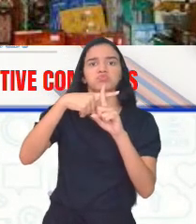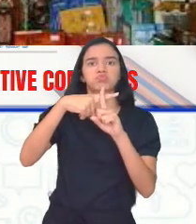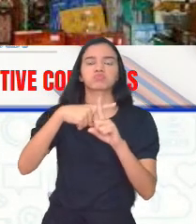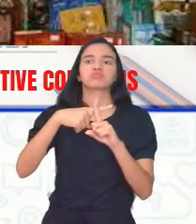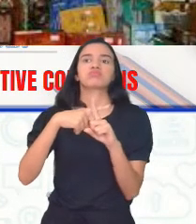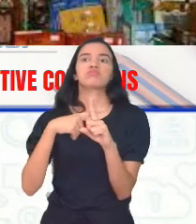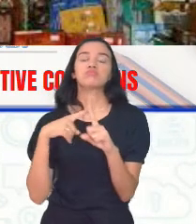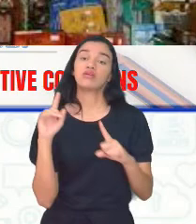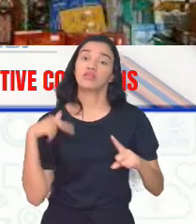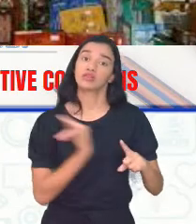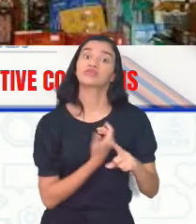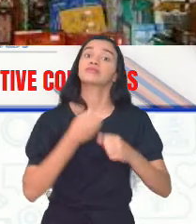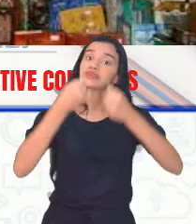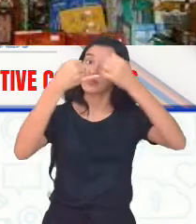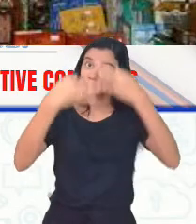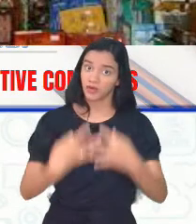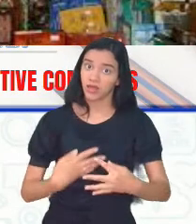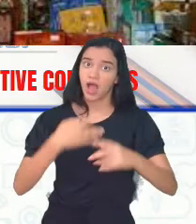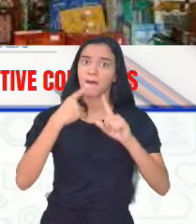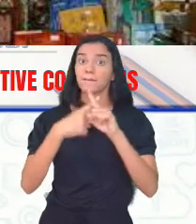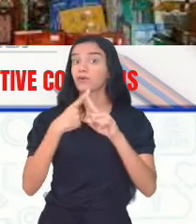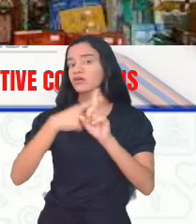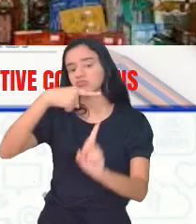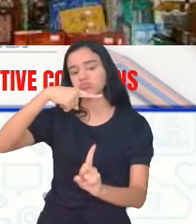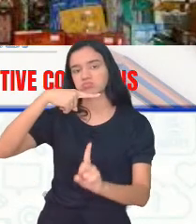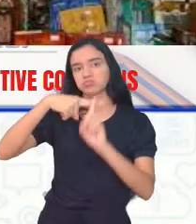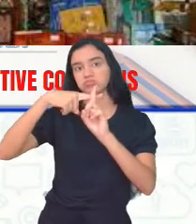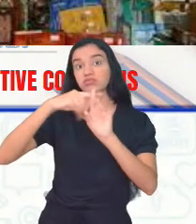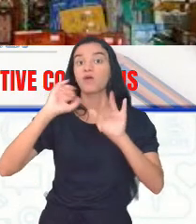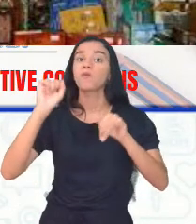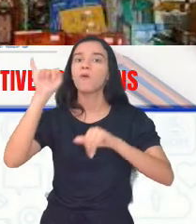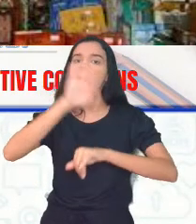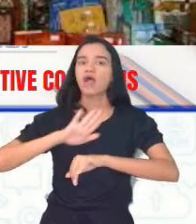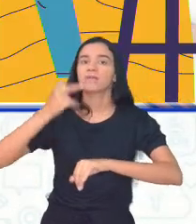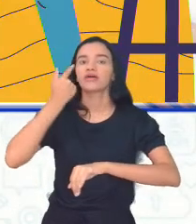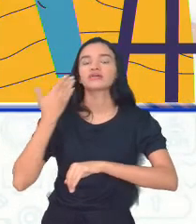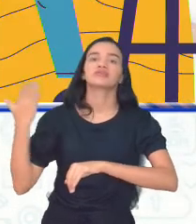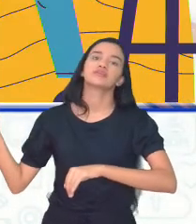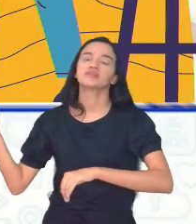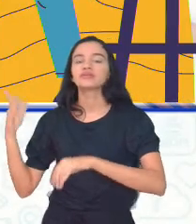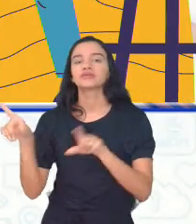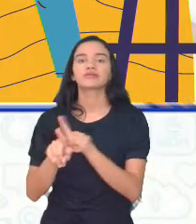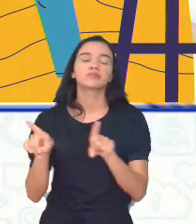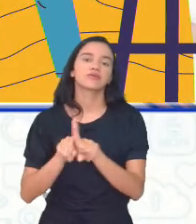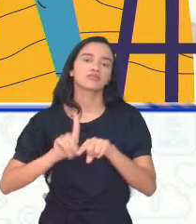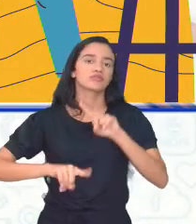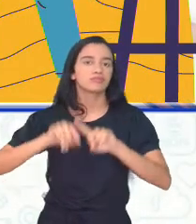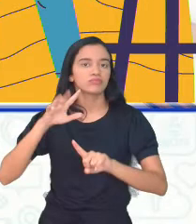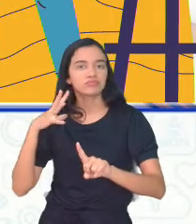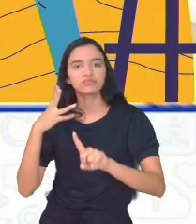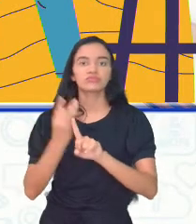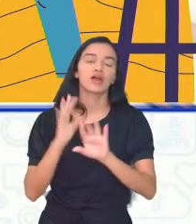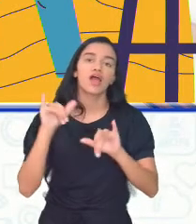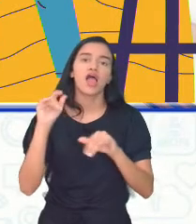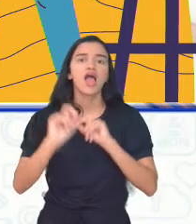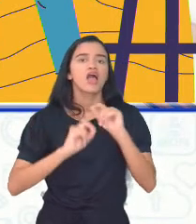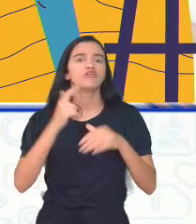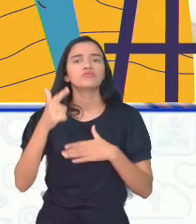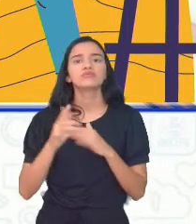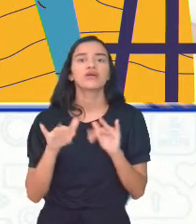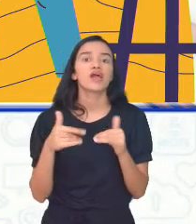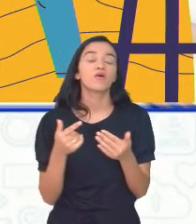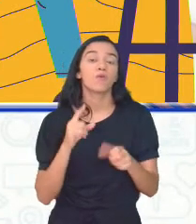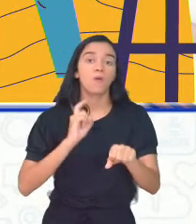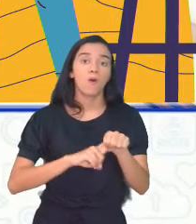vai explicar o porquê disso. Aqui, ó, já algumas imagens, né, de artesanato no local. Ela funciona,